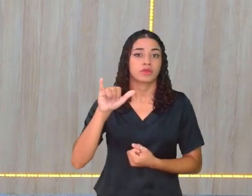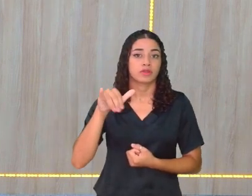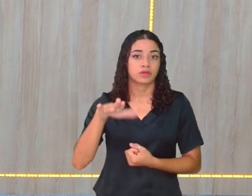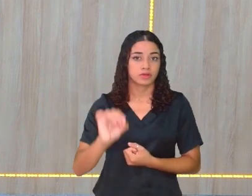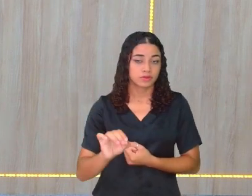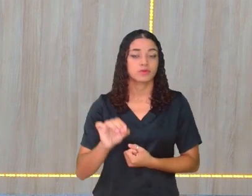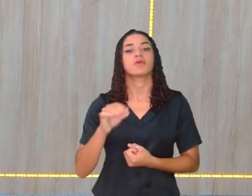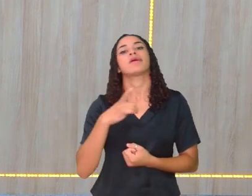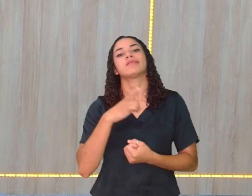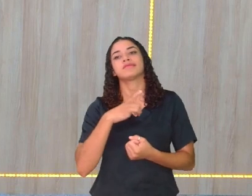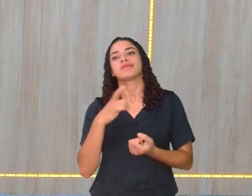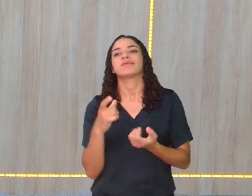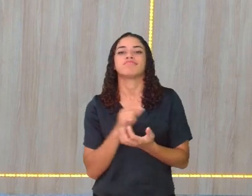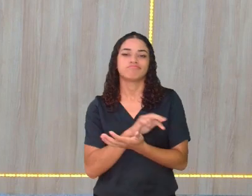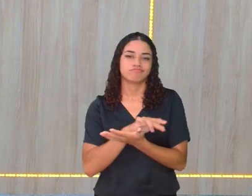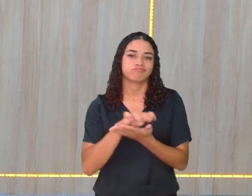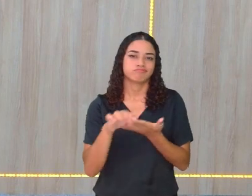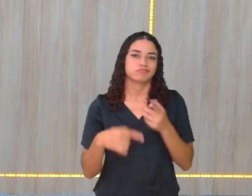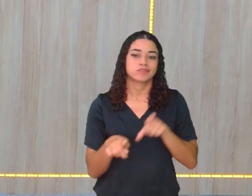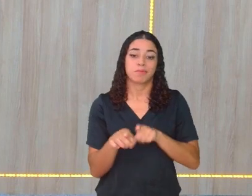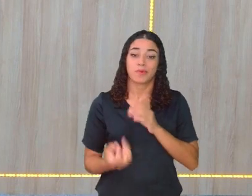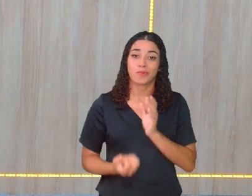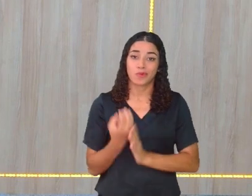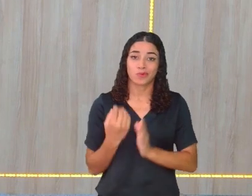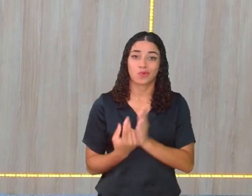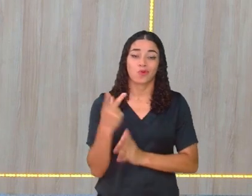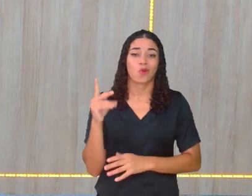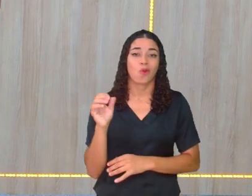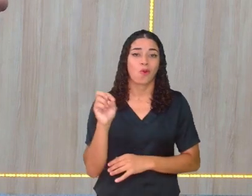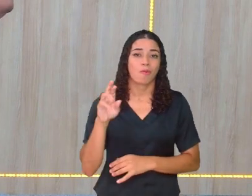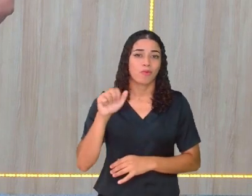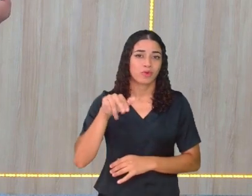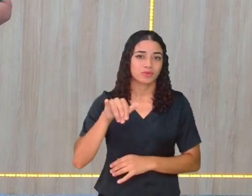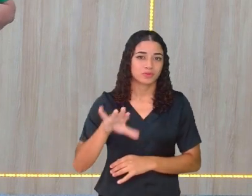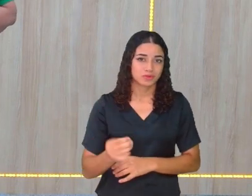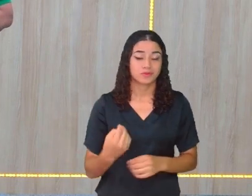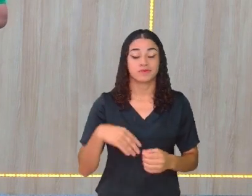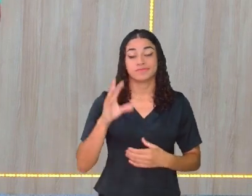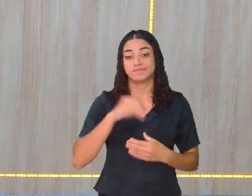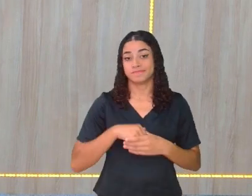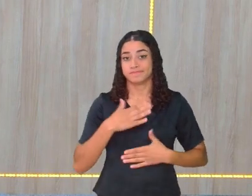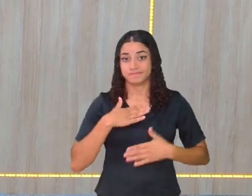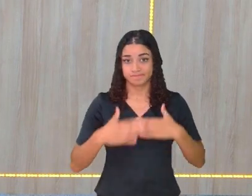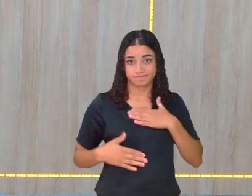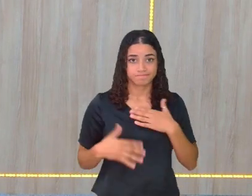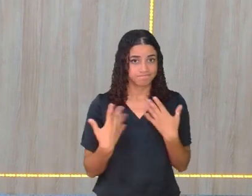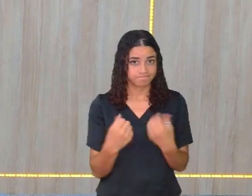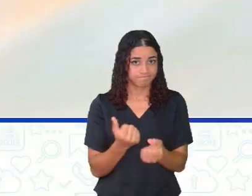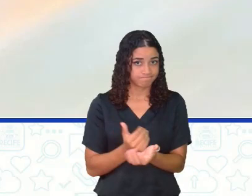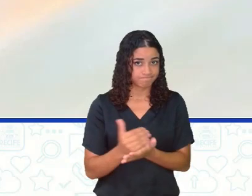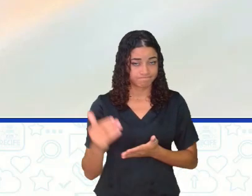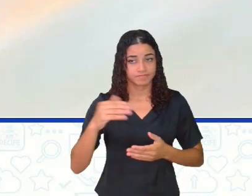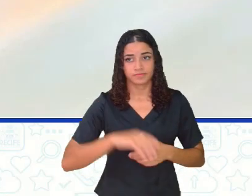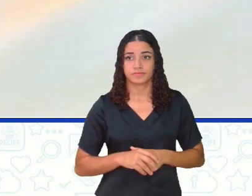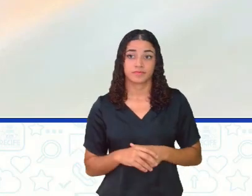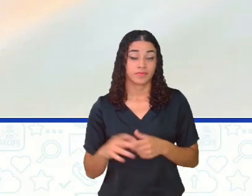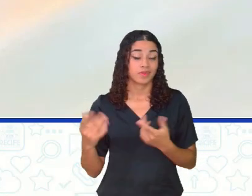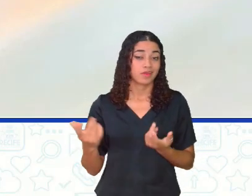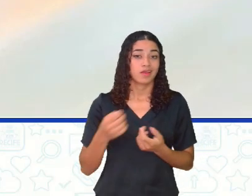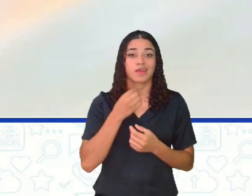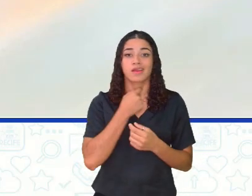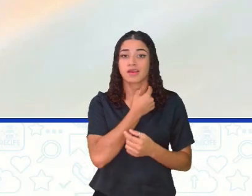apresenta glândulas e esse que produz hormônios dentro do nosso corpo. Para a gente começar, vamos ver aí. As